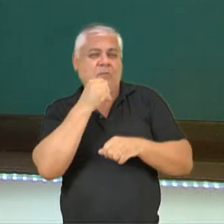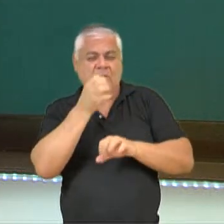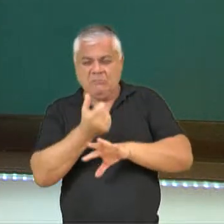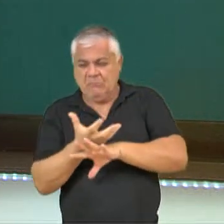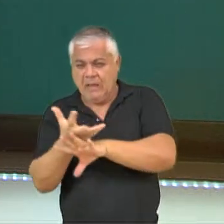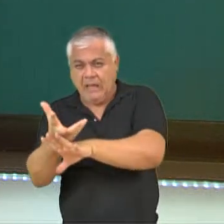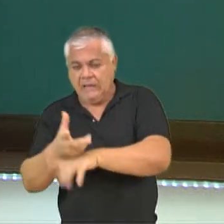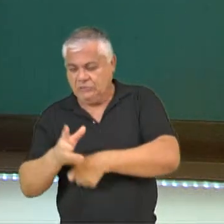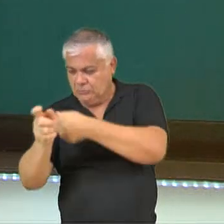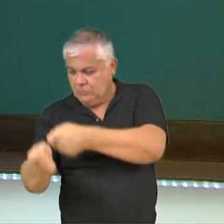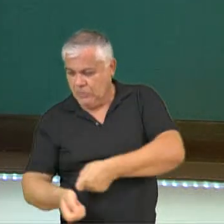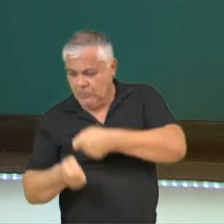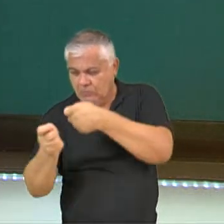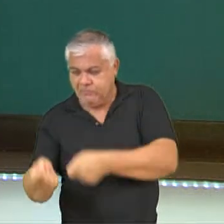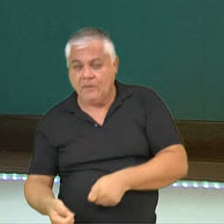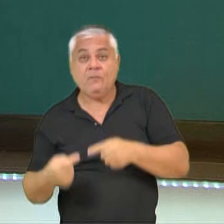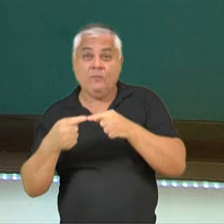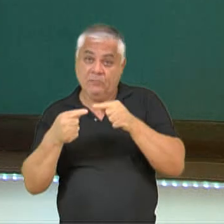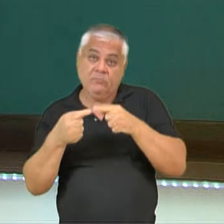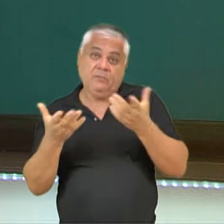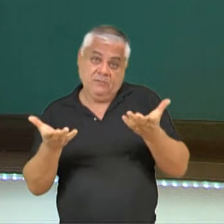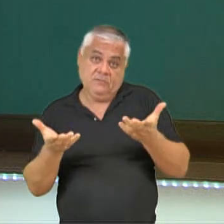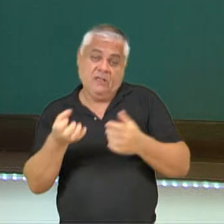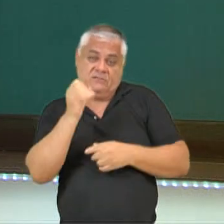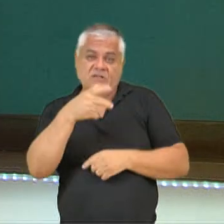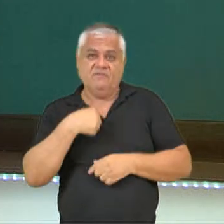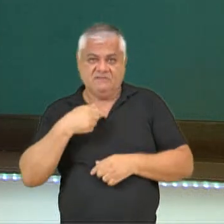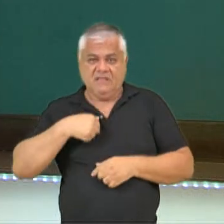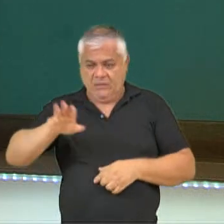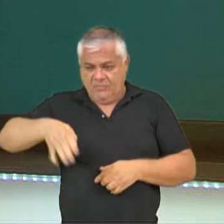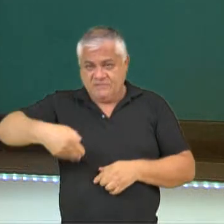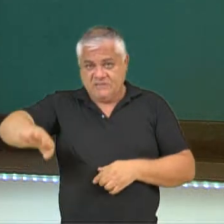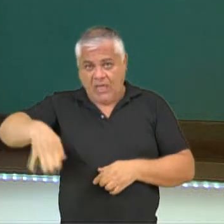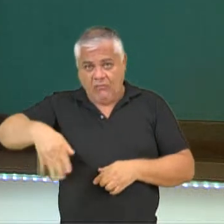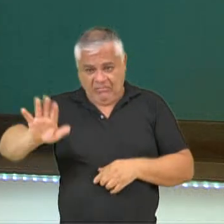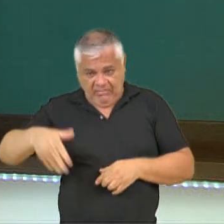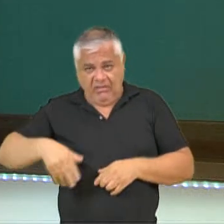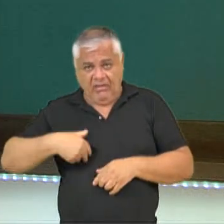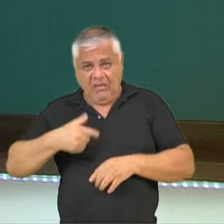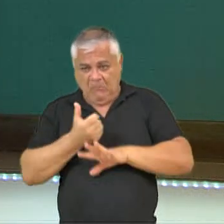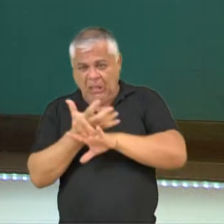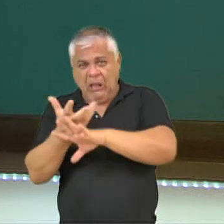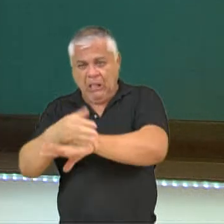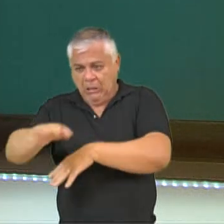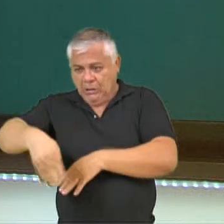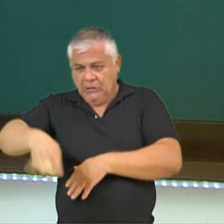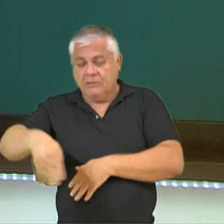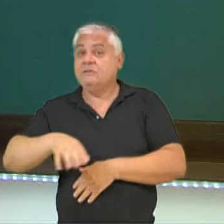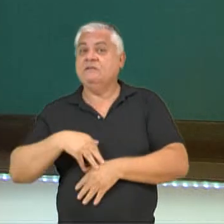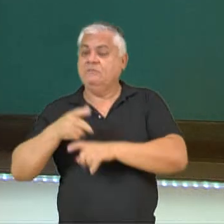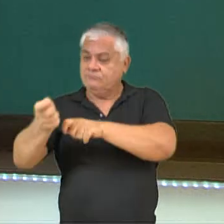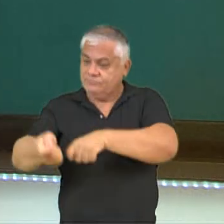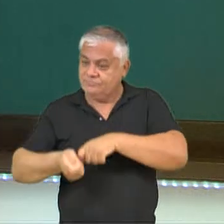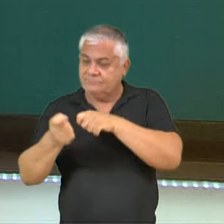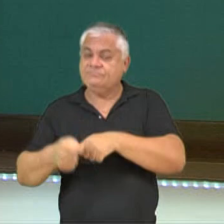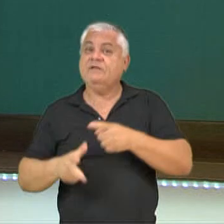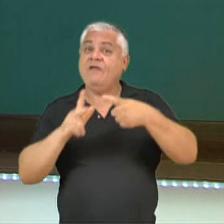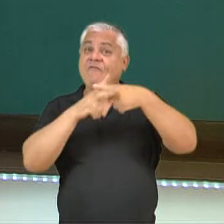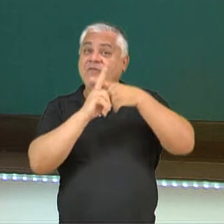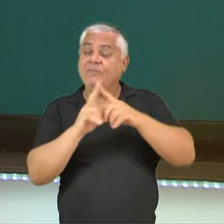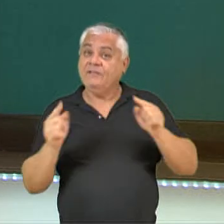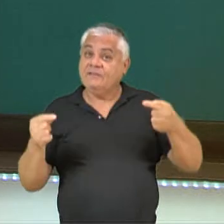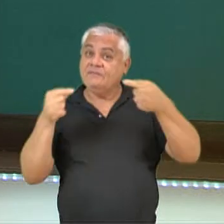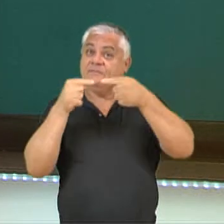uma enxada. Se você for carpir o lote com um pincel, não vai rolar, ok? E aqui a mesma coisa, vamos usar